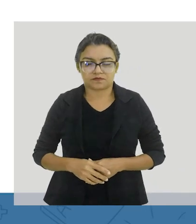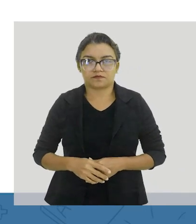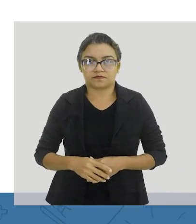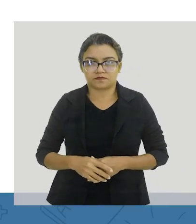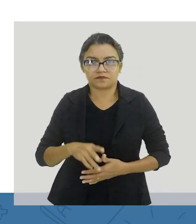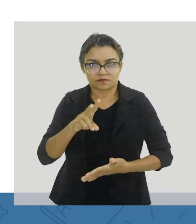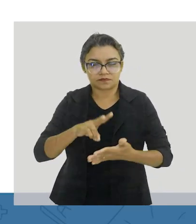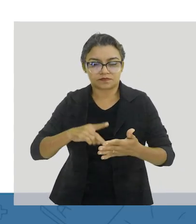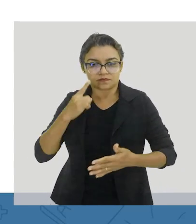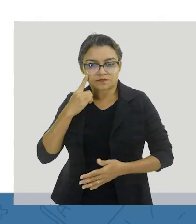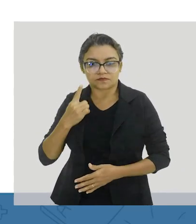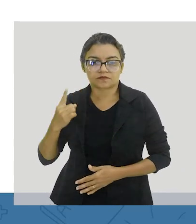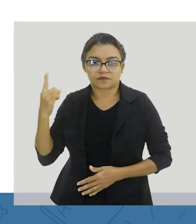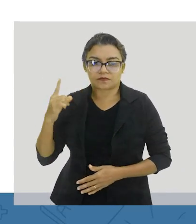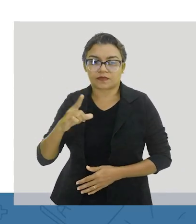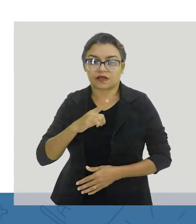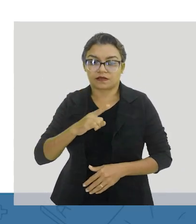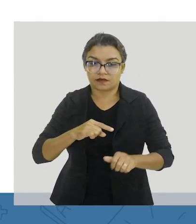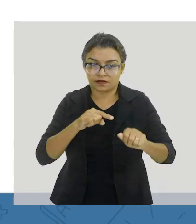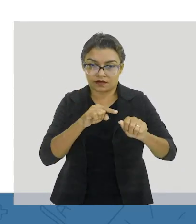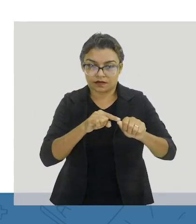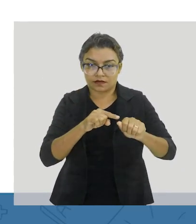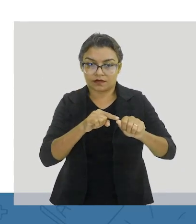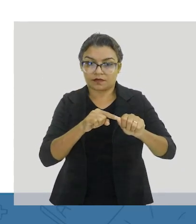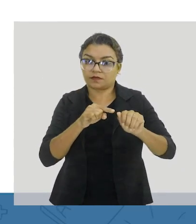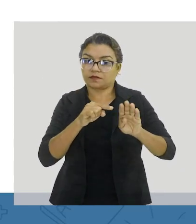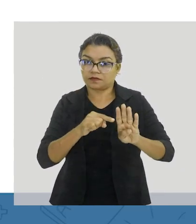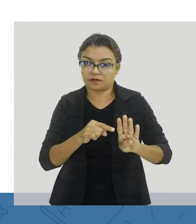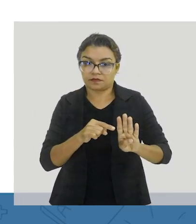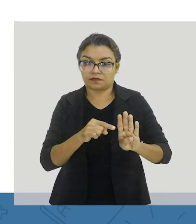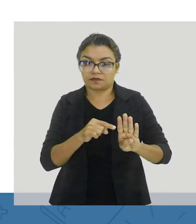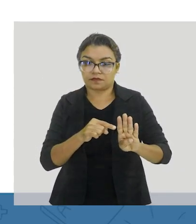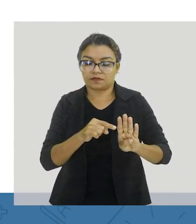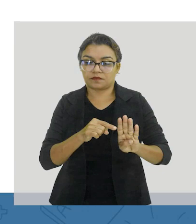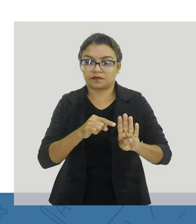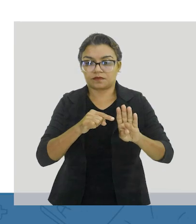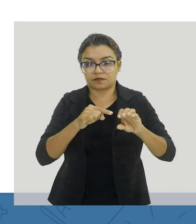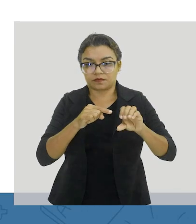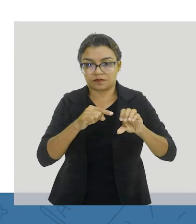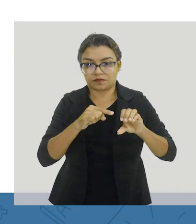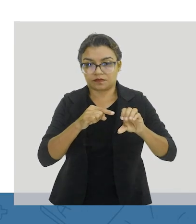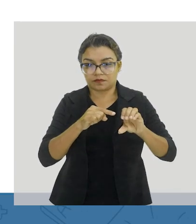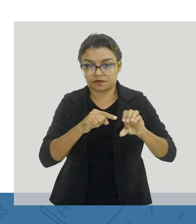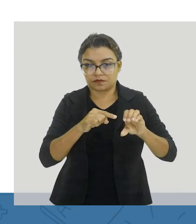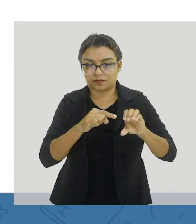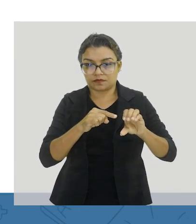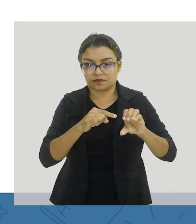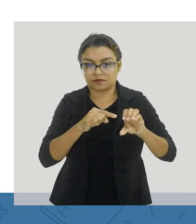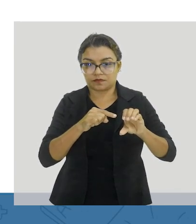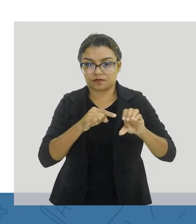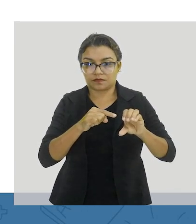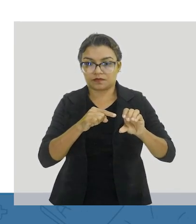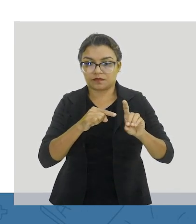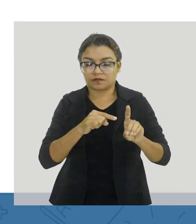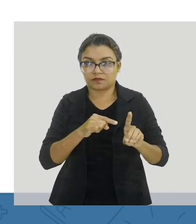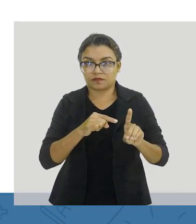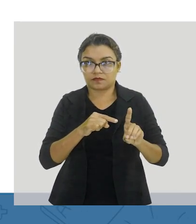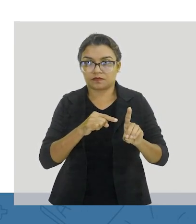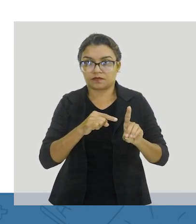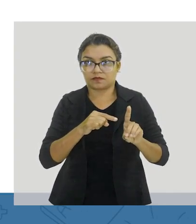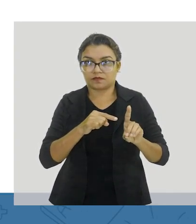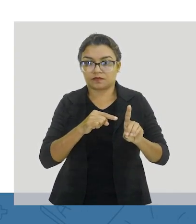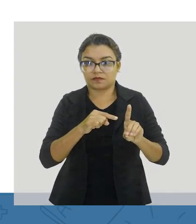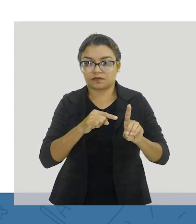seu centro D. Letra A, 45 graus, letra B, 60 graus, letra C, 90 graus, letra